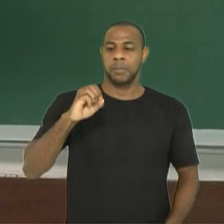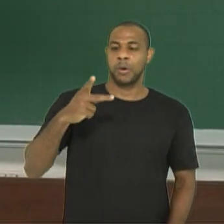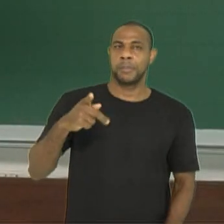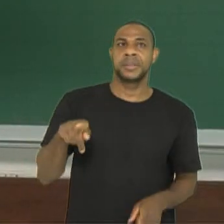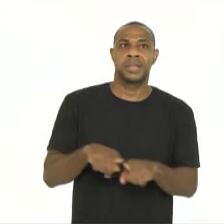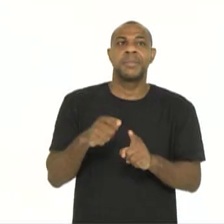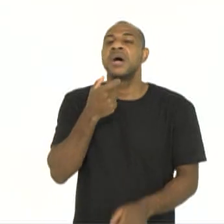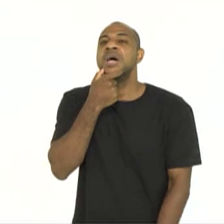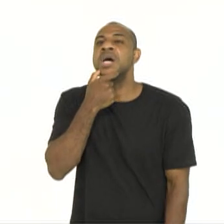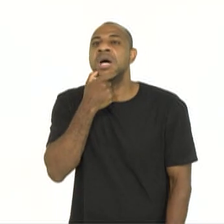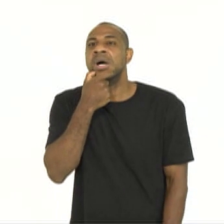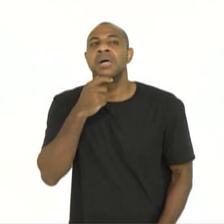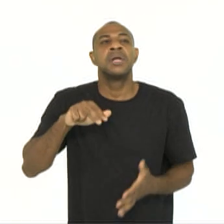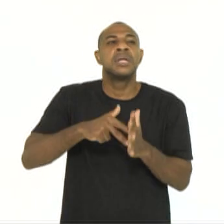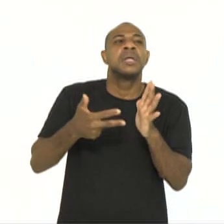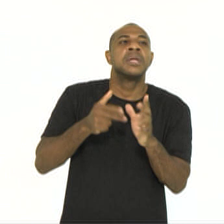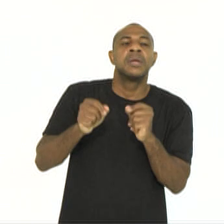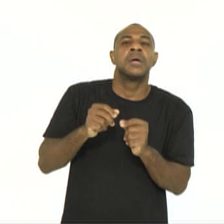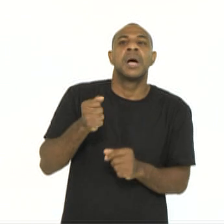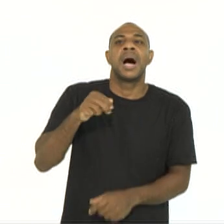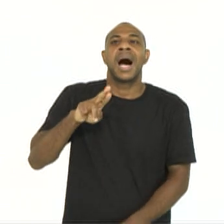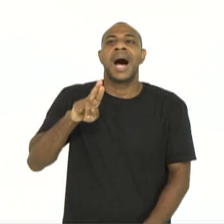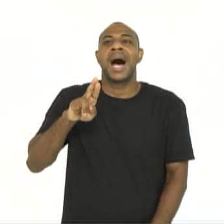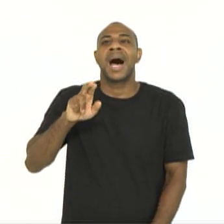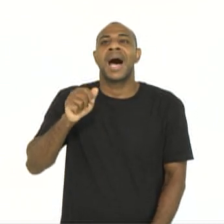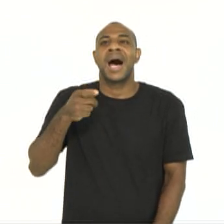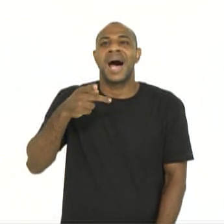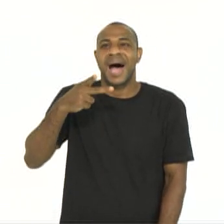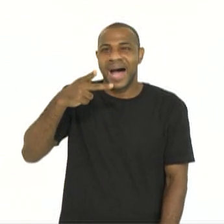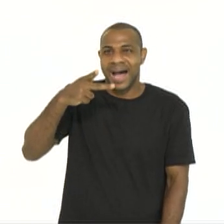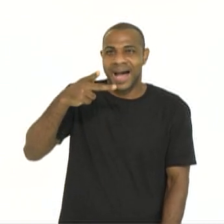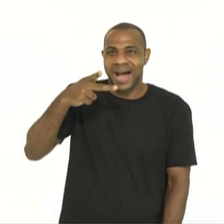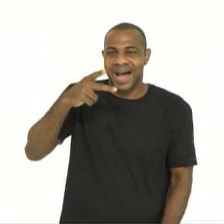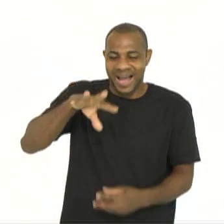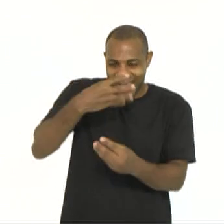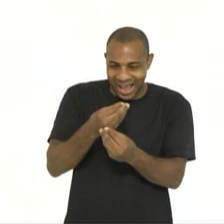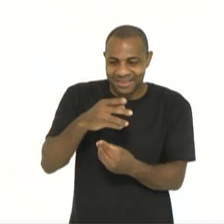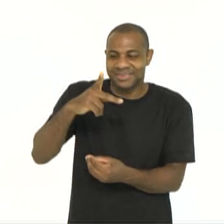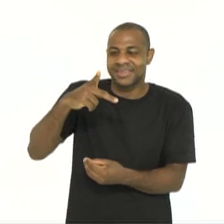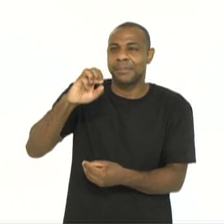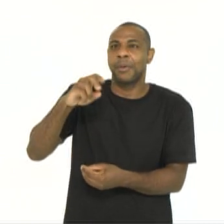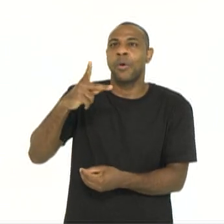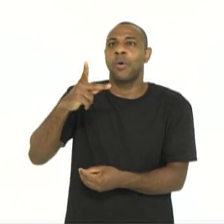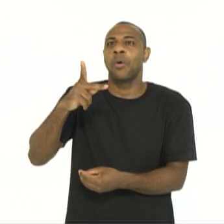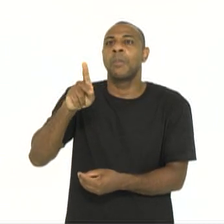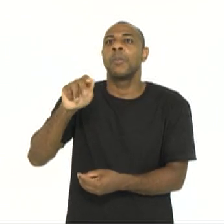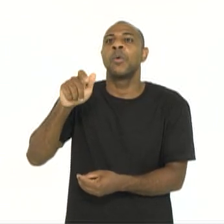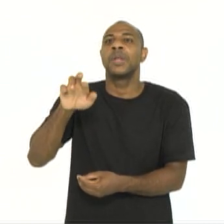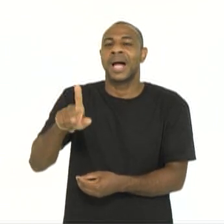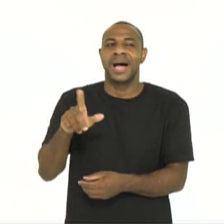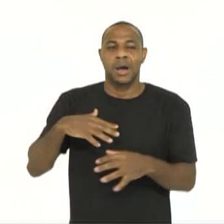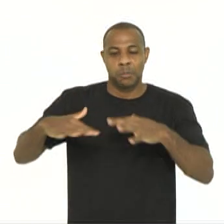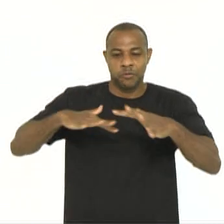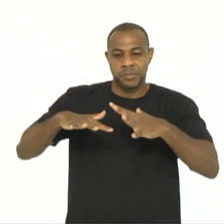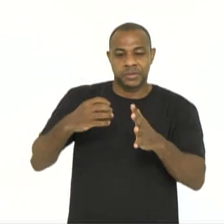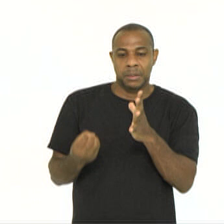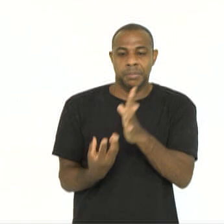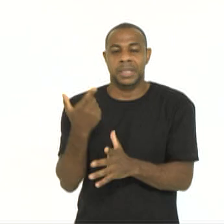do inglês e significa arte popular. Esse movimento artístico apareceu nos Estados Unidos por volta